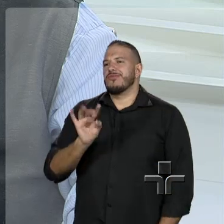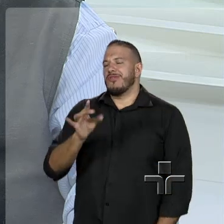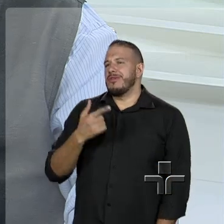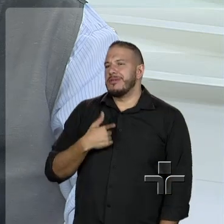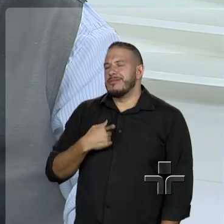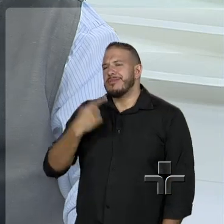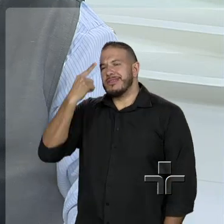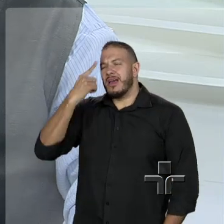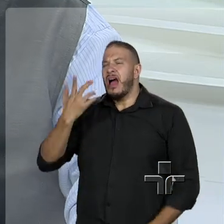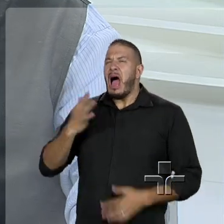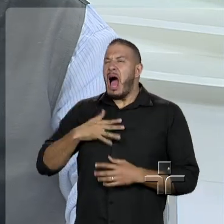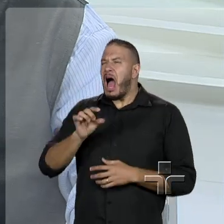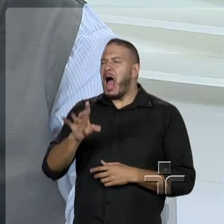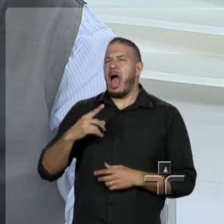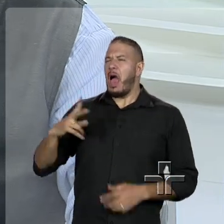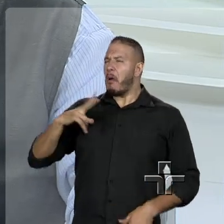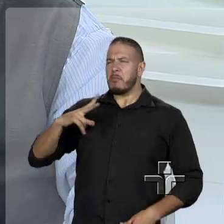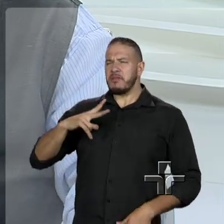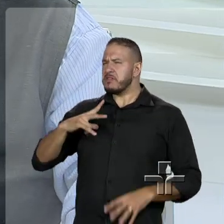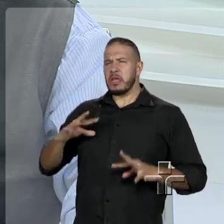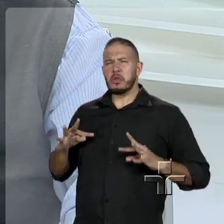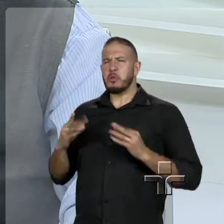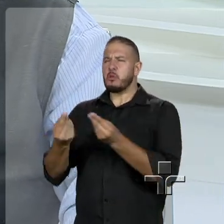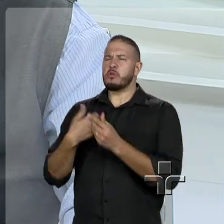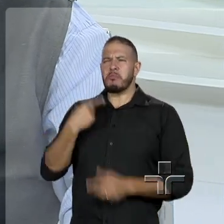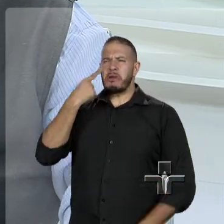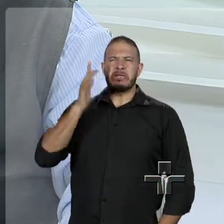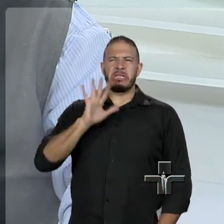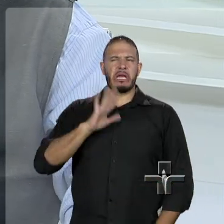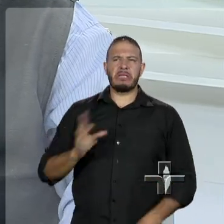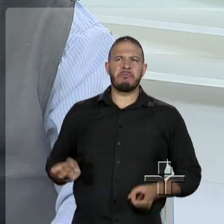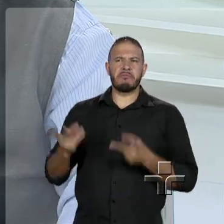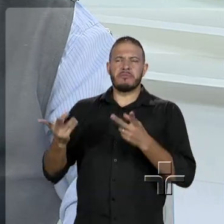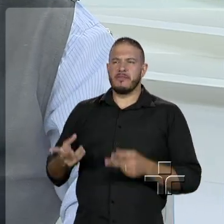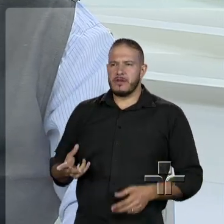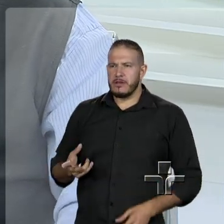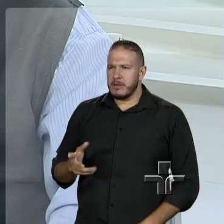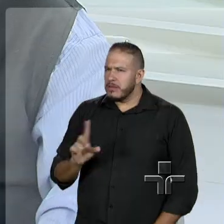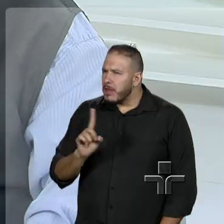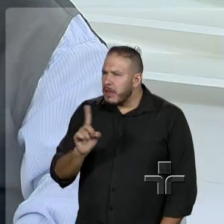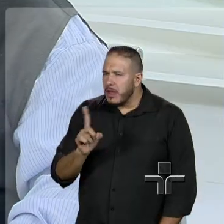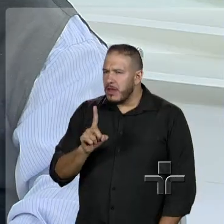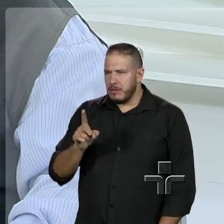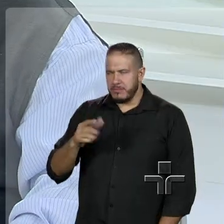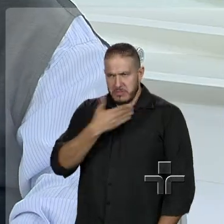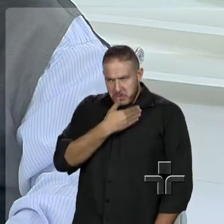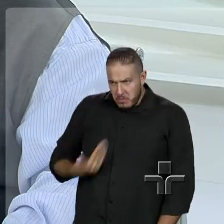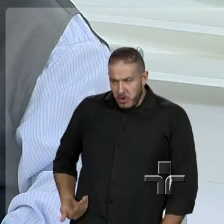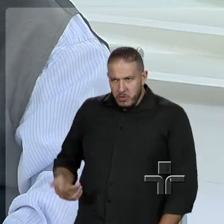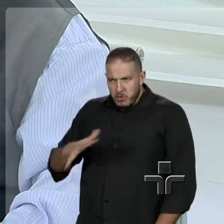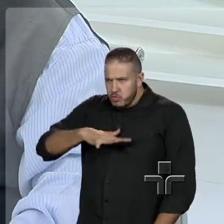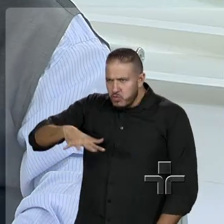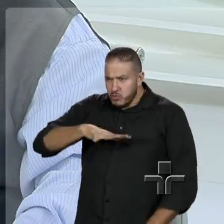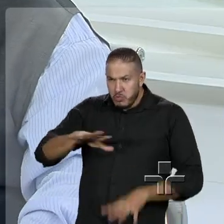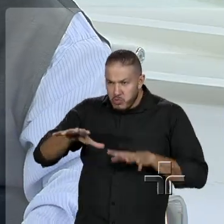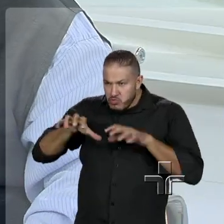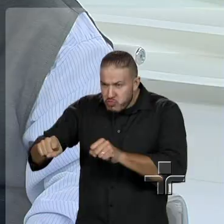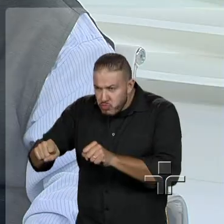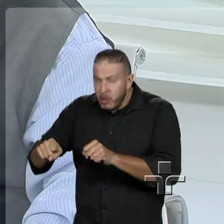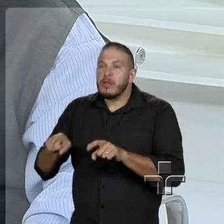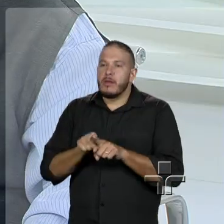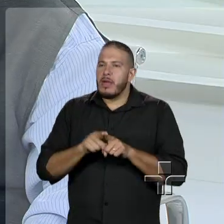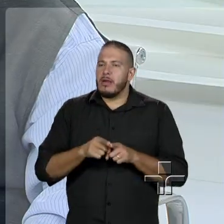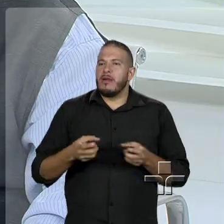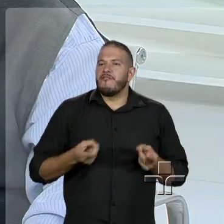ideia, privatiza tudo sem pensar. O monopólio público é tão ruim quanto o